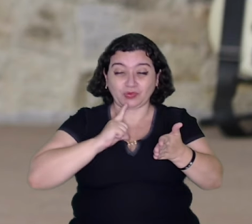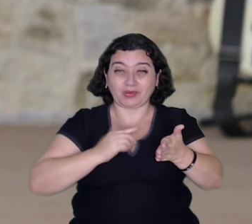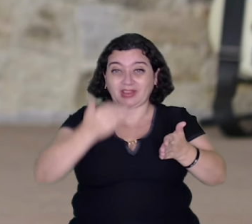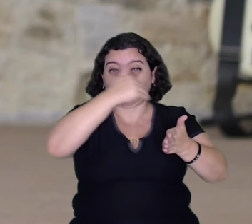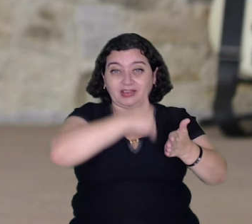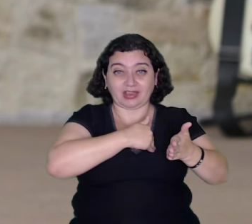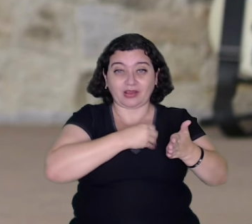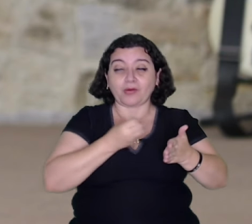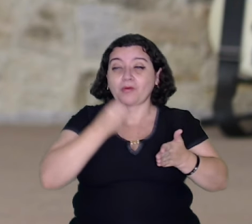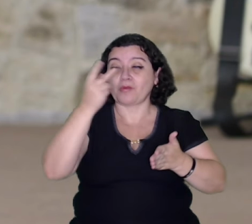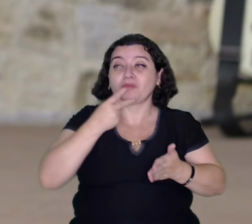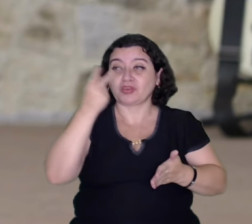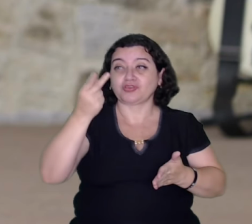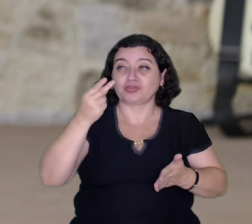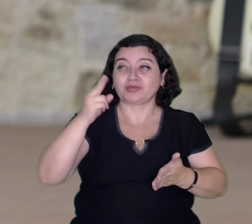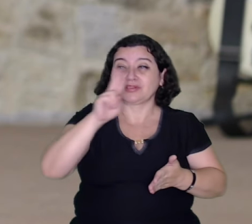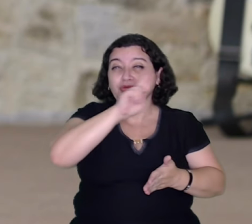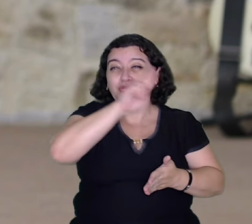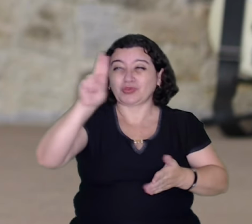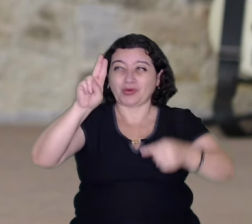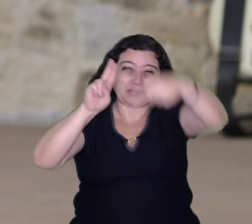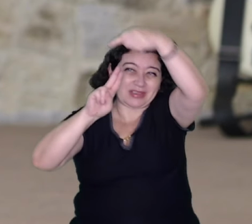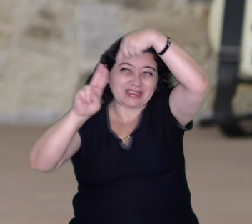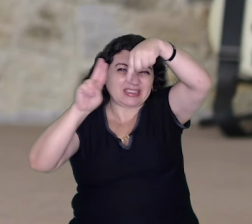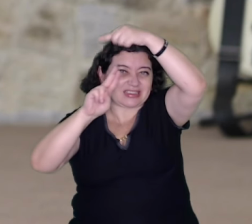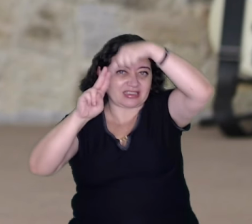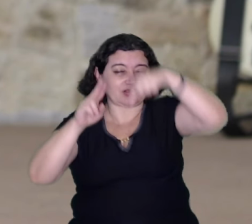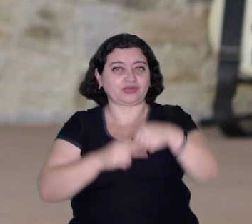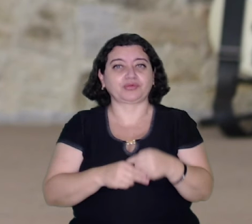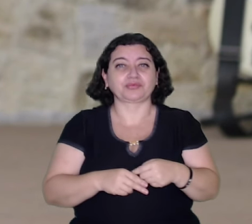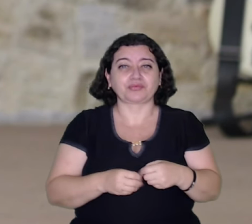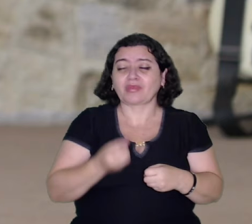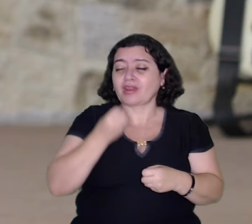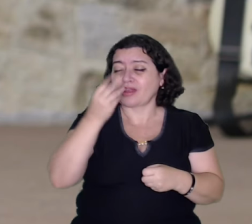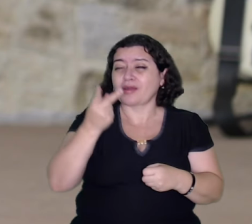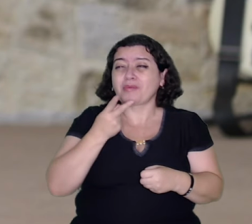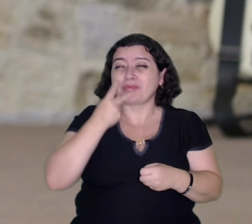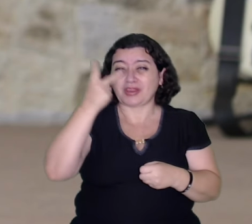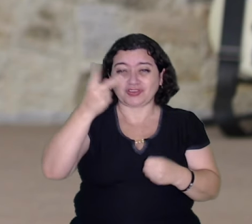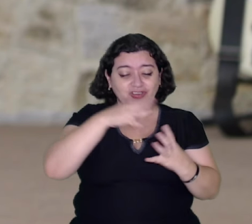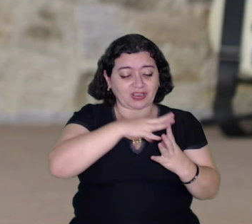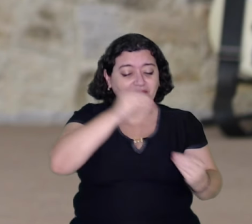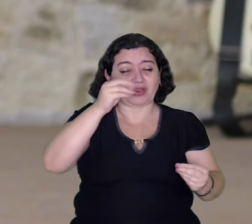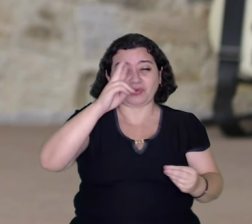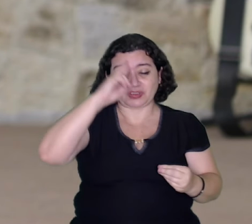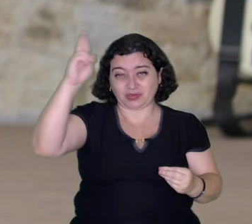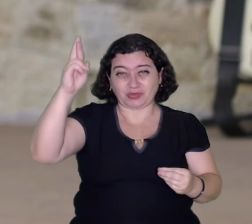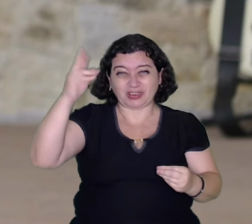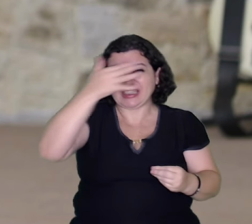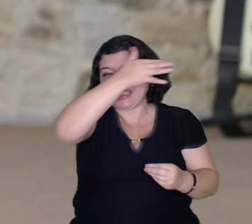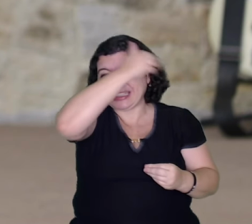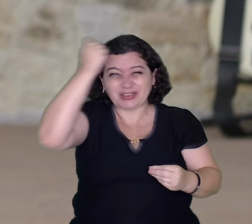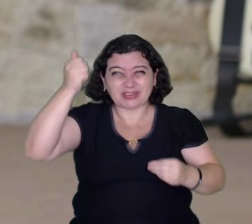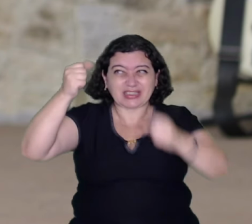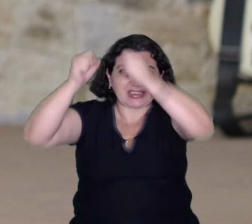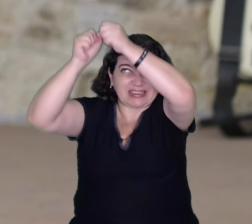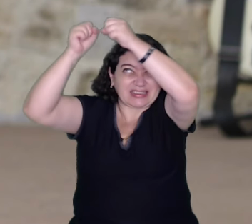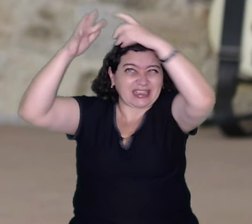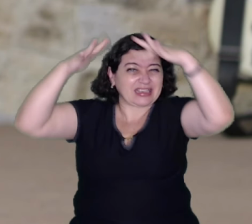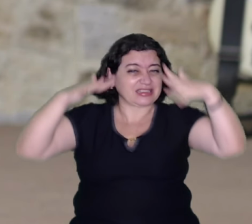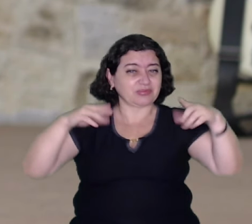bendiga o seu santo nome. Bendiz, ó minha alma, ao Senhor, e não te esqueça de nenhum dos seus benefícios. Aqui na NVI, na